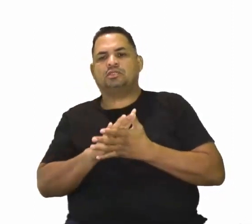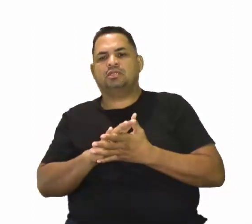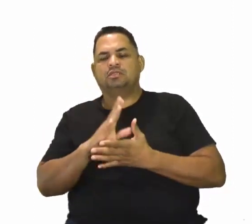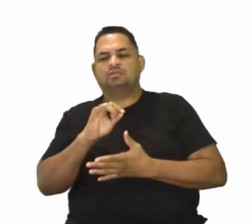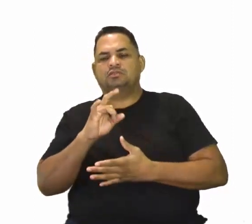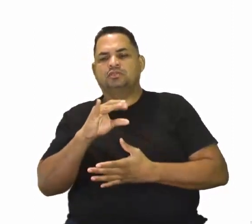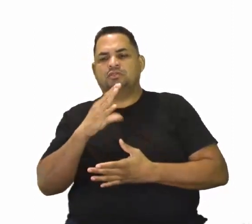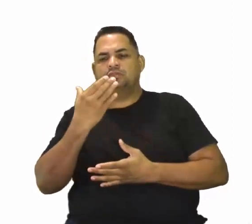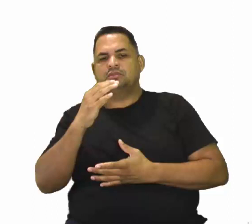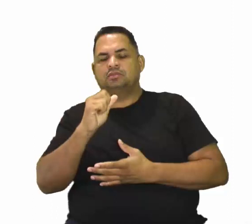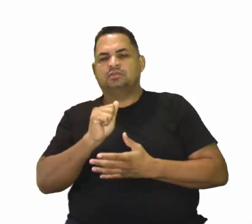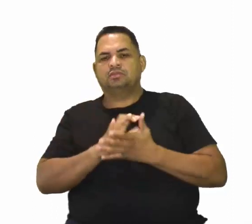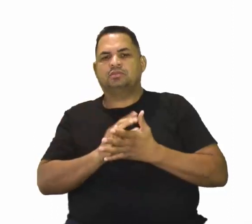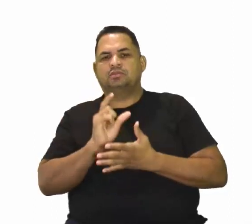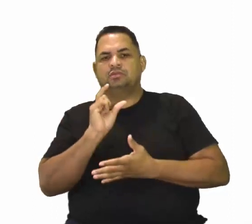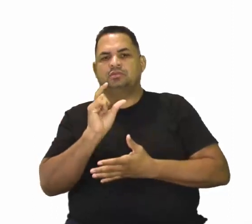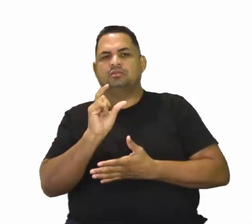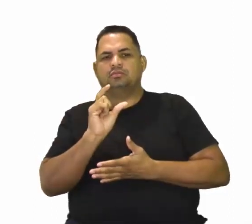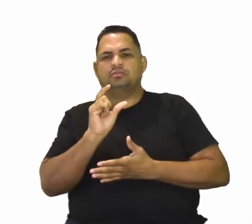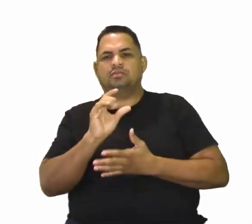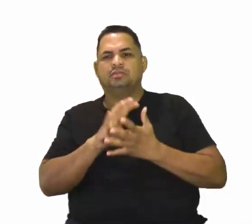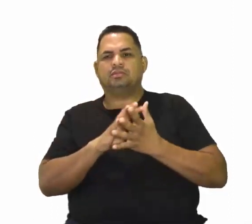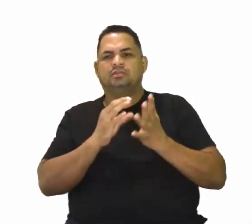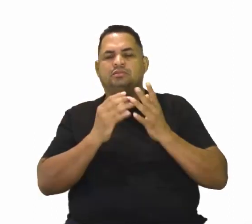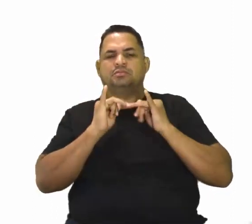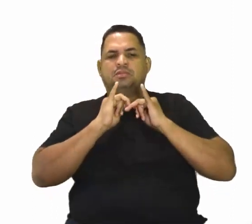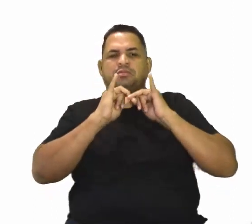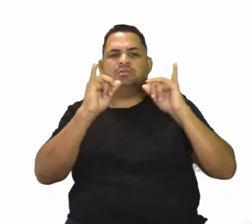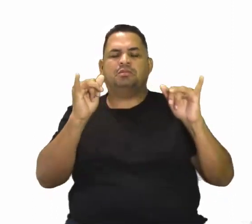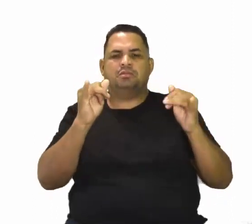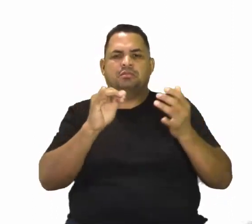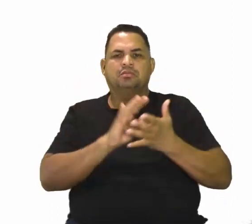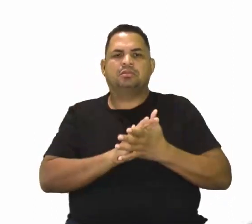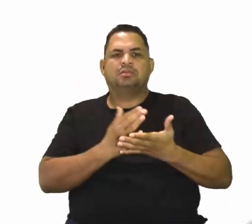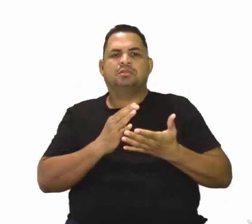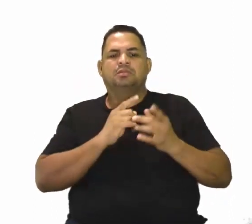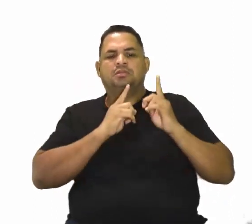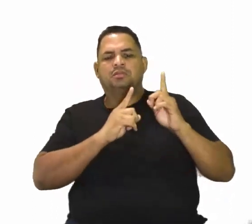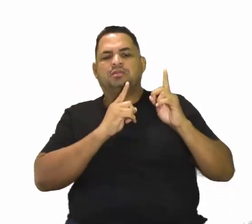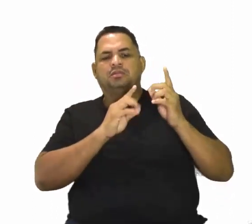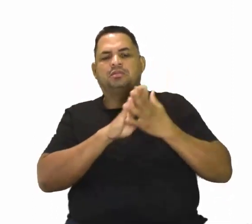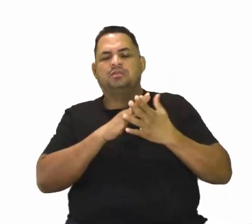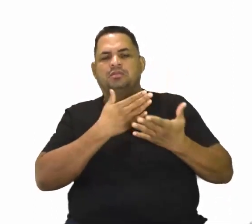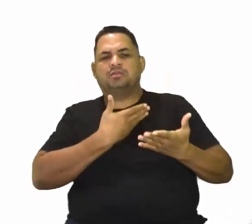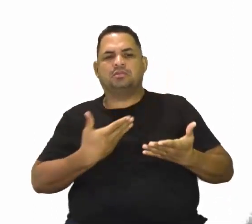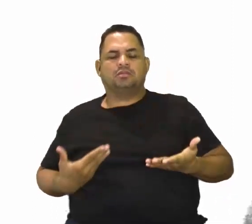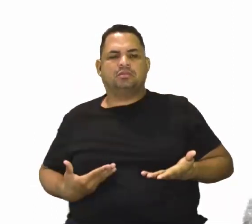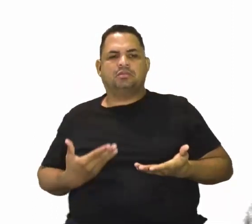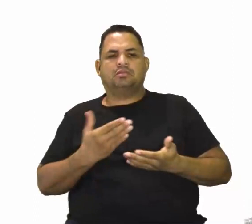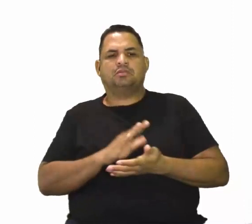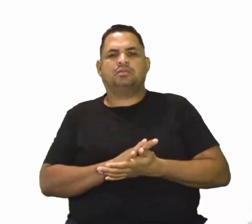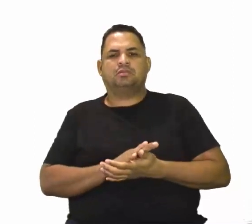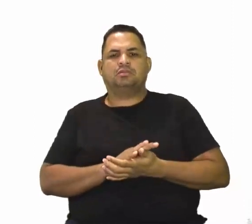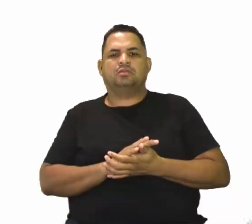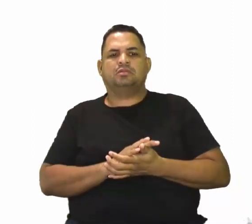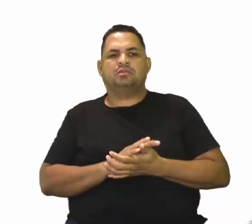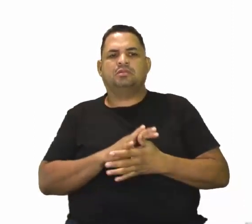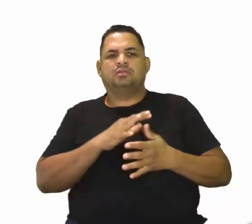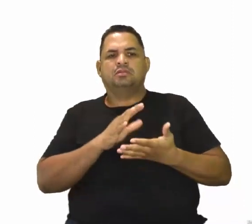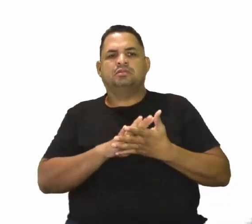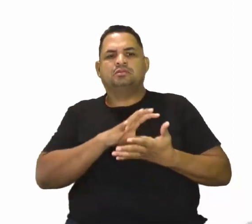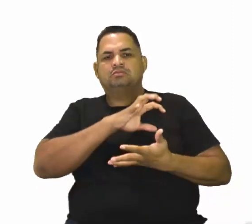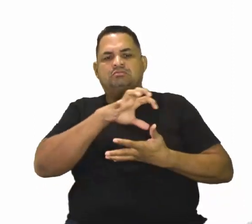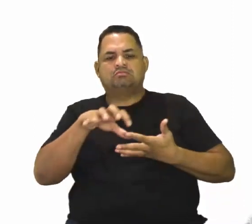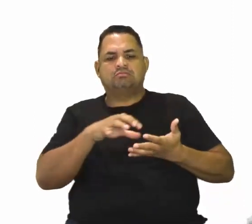Suíça. Palavra de ordem, símbolos, propagandas, atos públicos, vandalismo e violência são atualmente manifestações